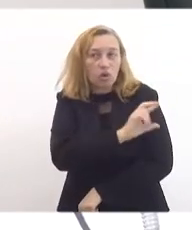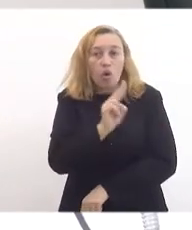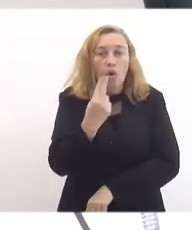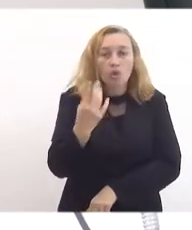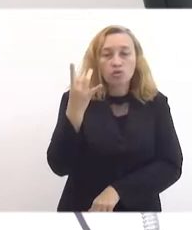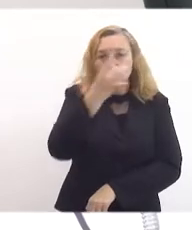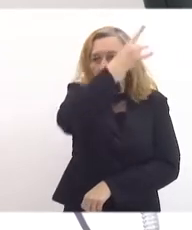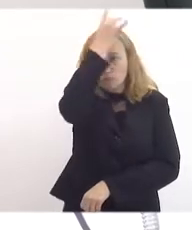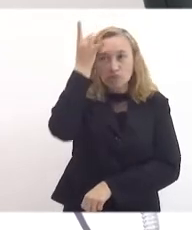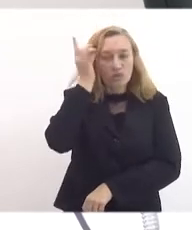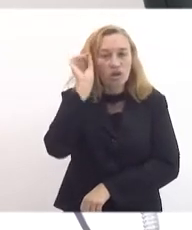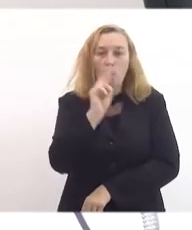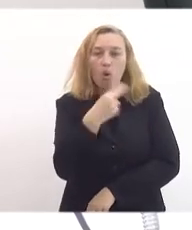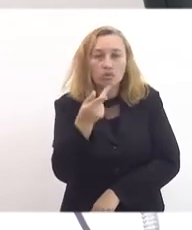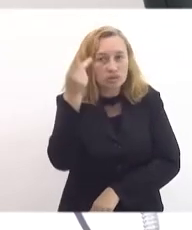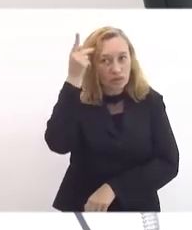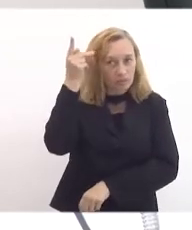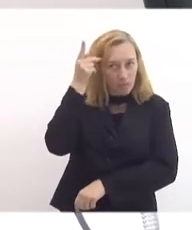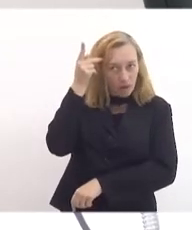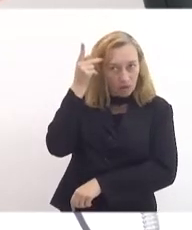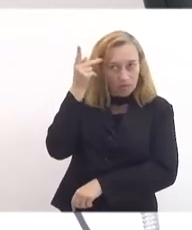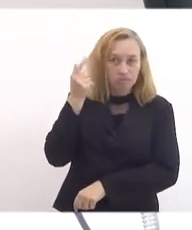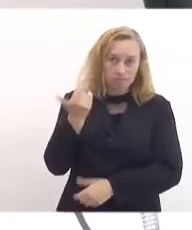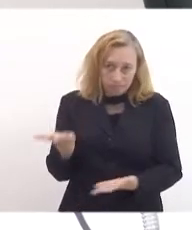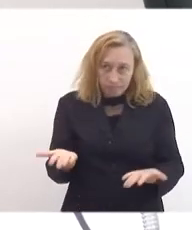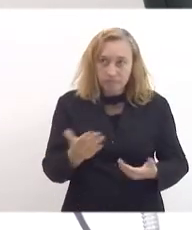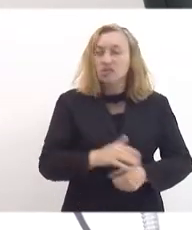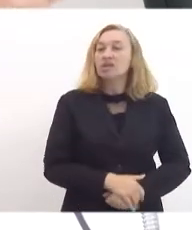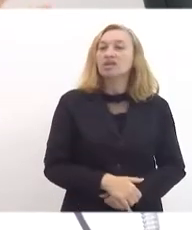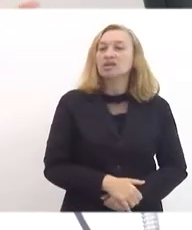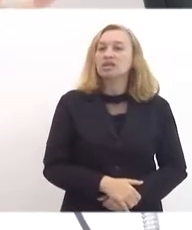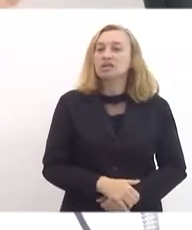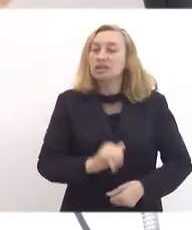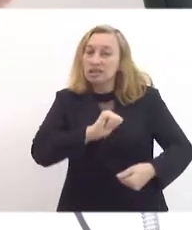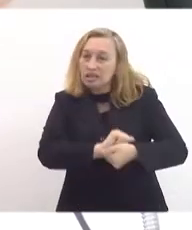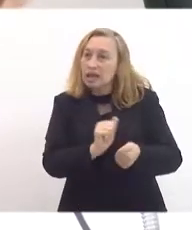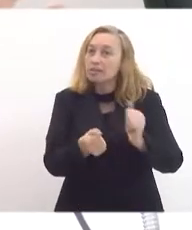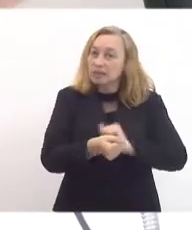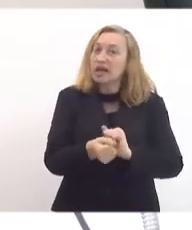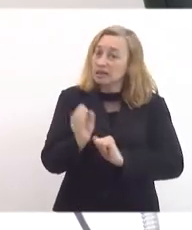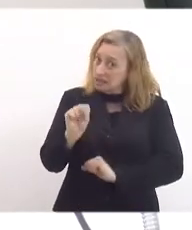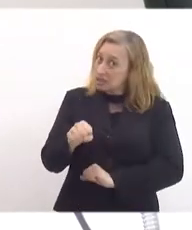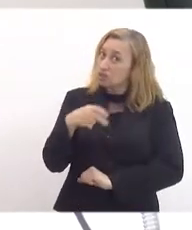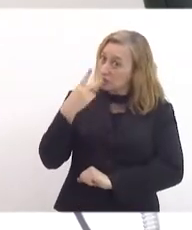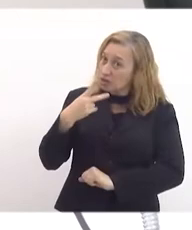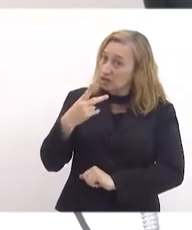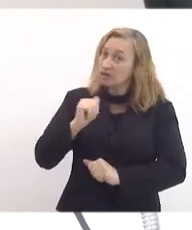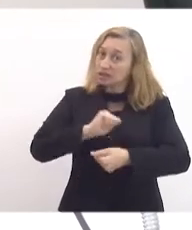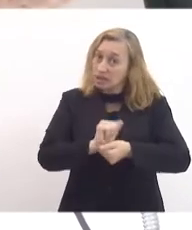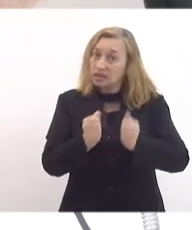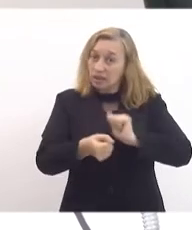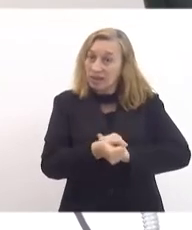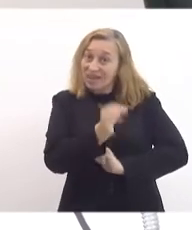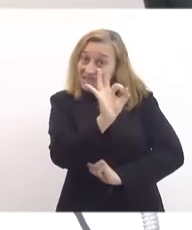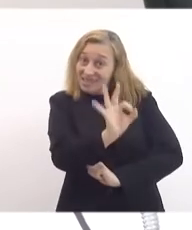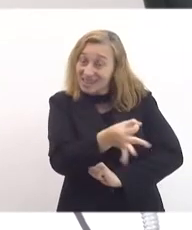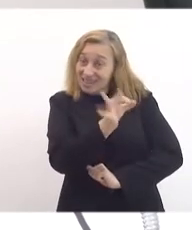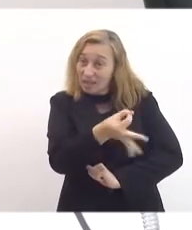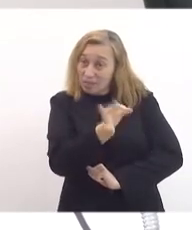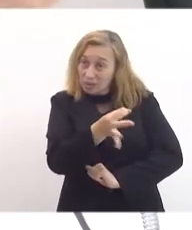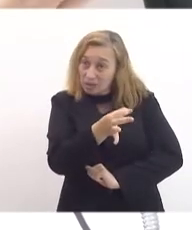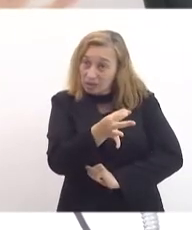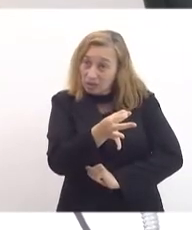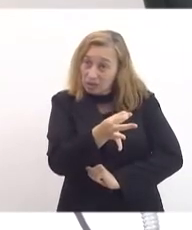do Espírito Santo ou de São Paulo Nossa têm que aderir sim tem que ter cadeira especificamente